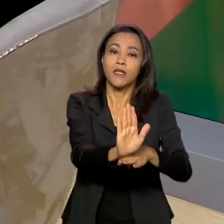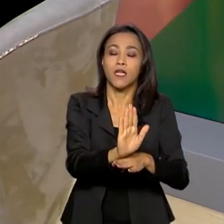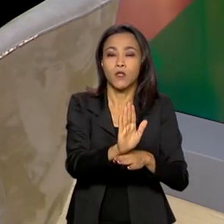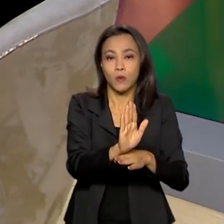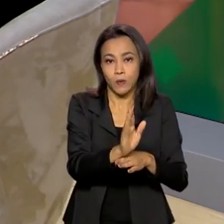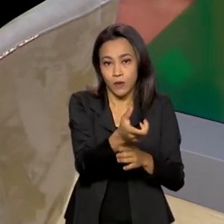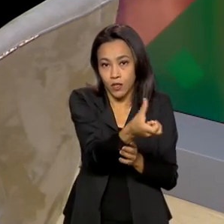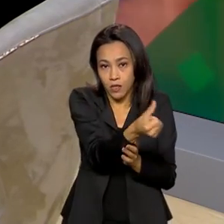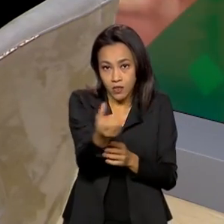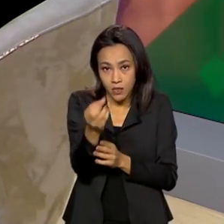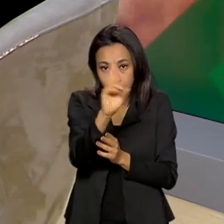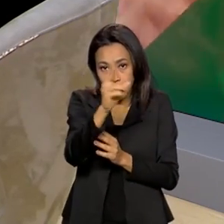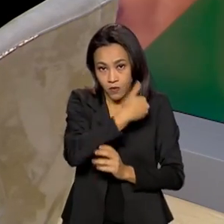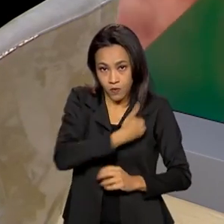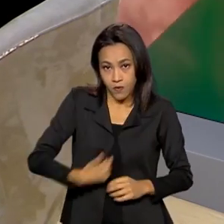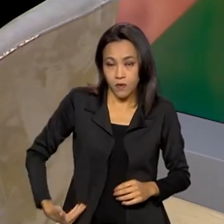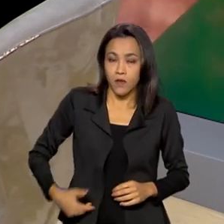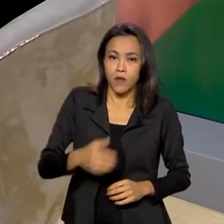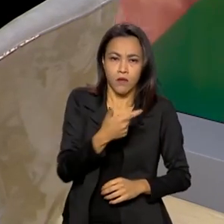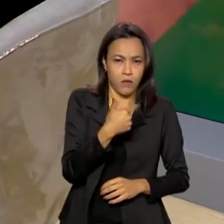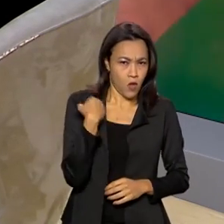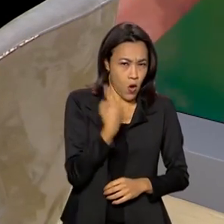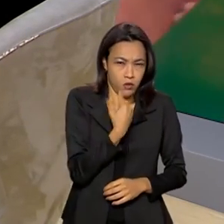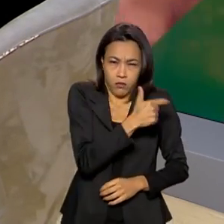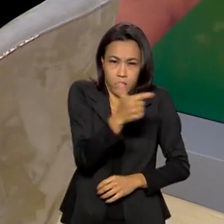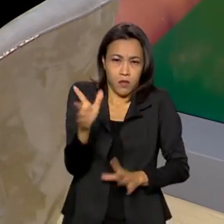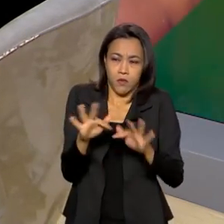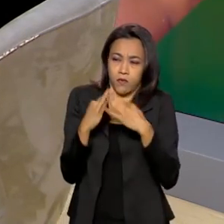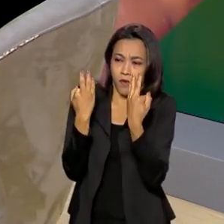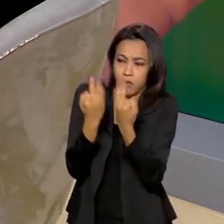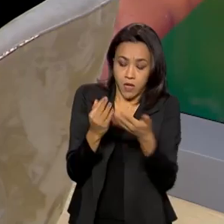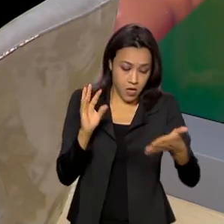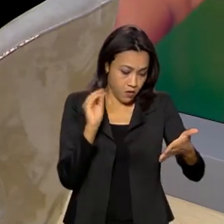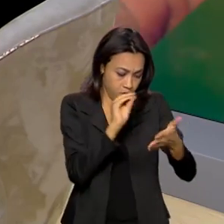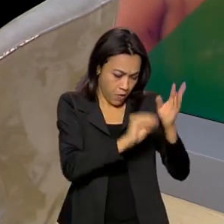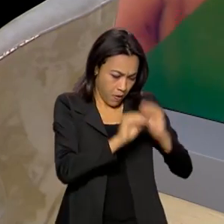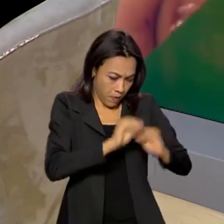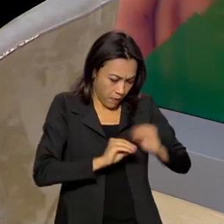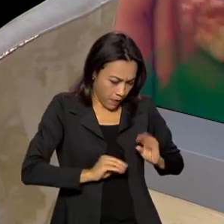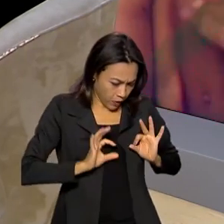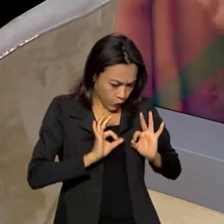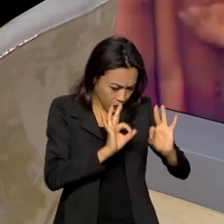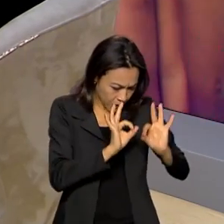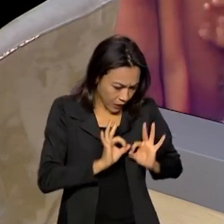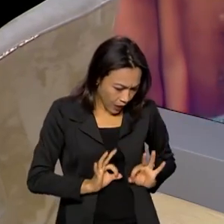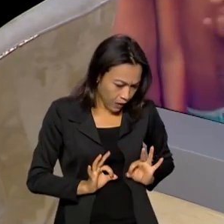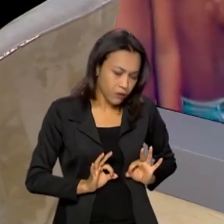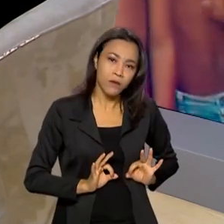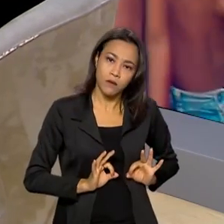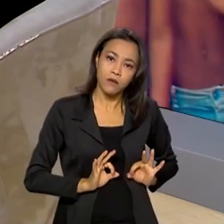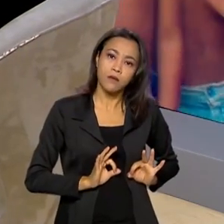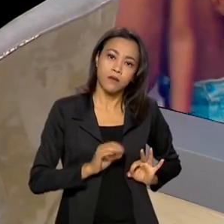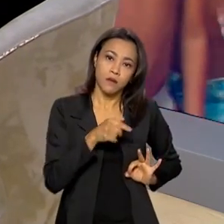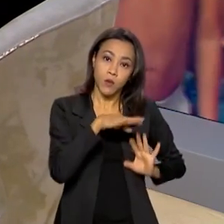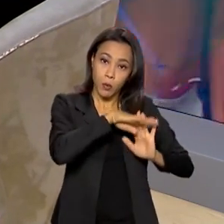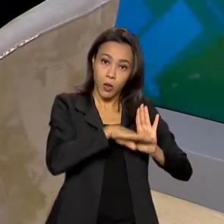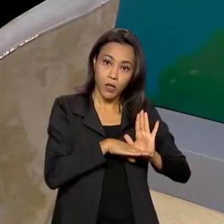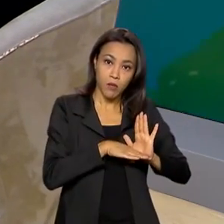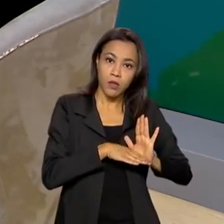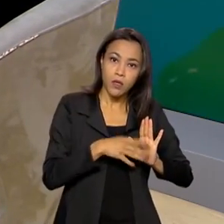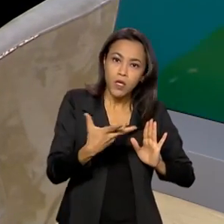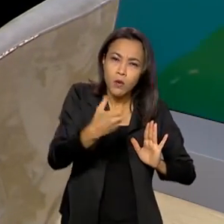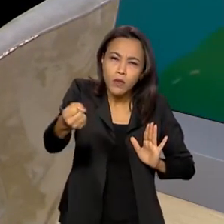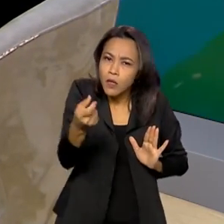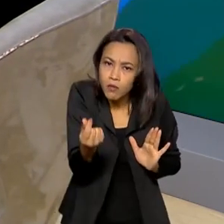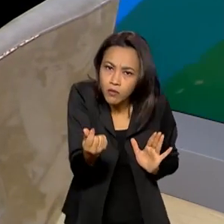r$ 600 nós não temos nenhuma família com cadastro regular né no programa auxílio Brasil sem receber